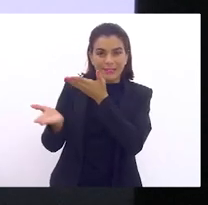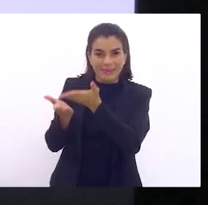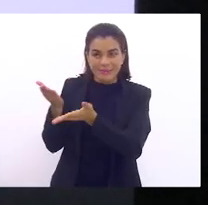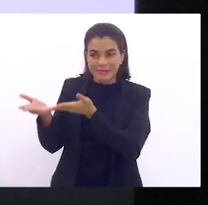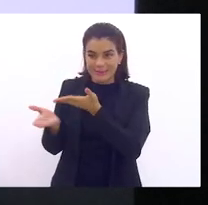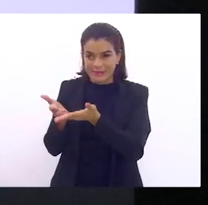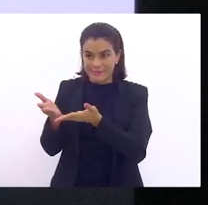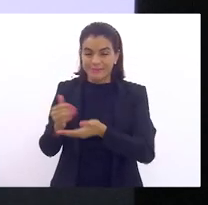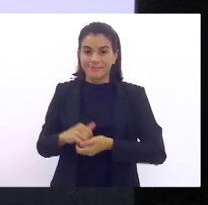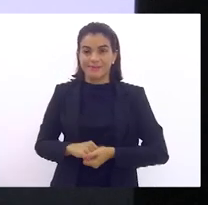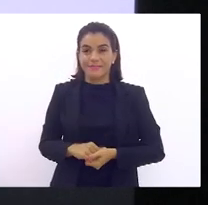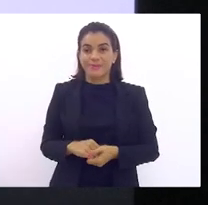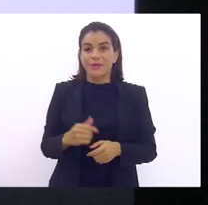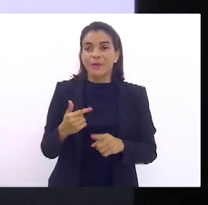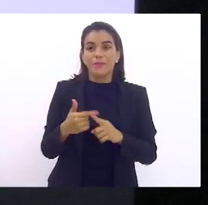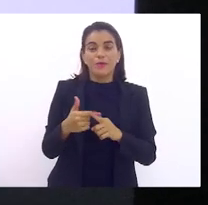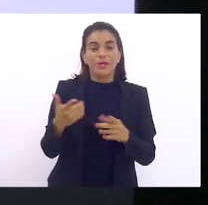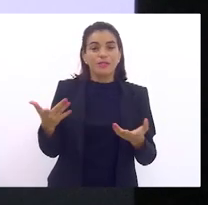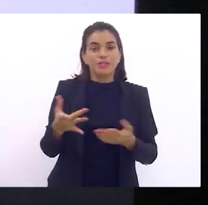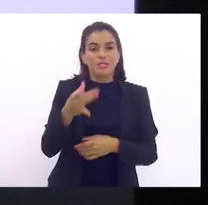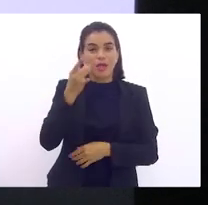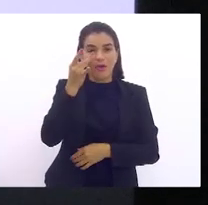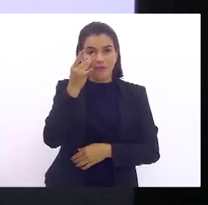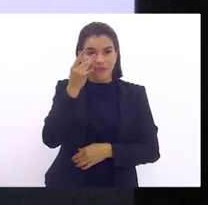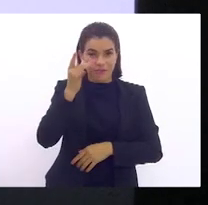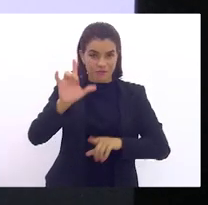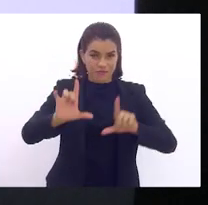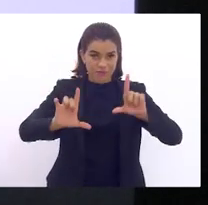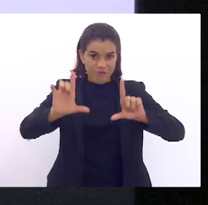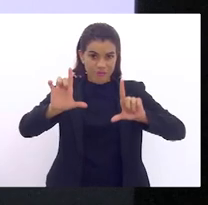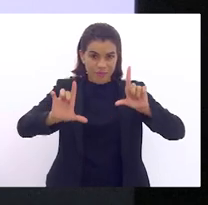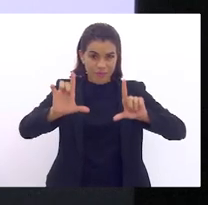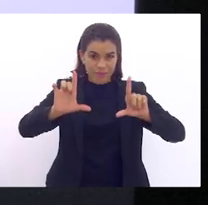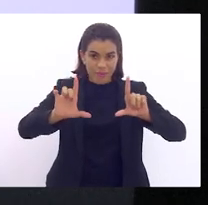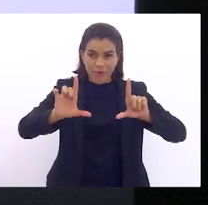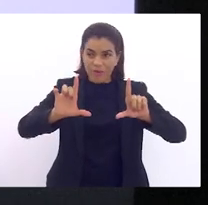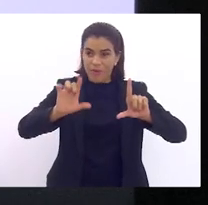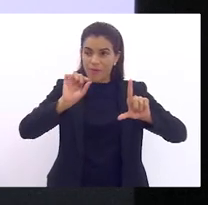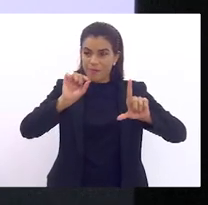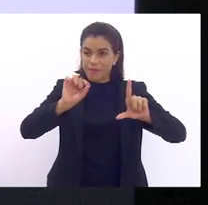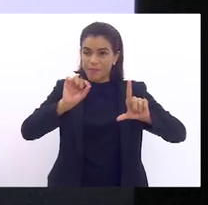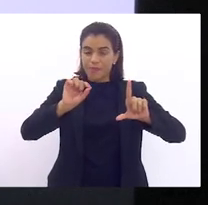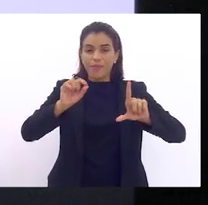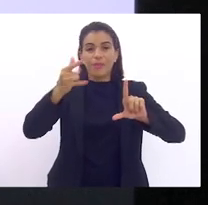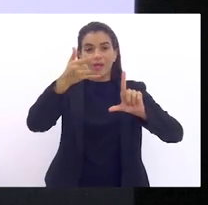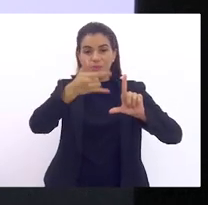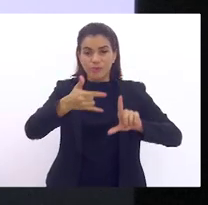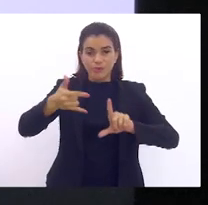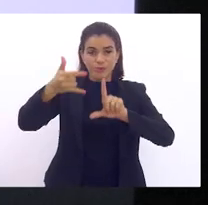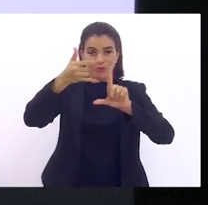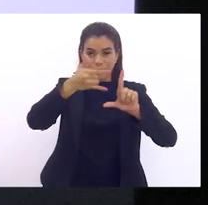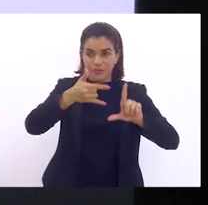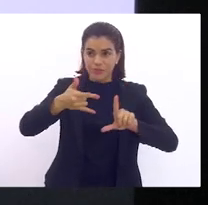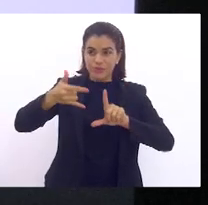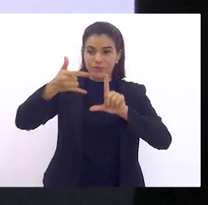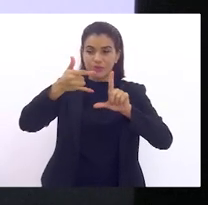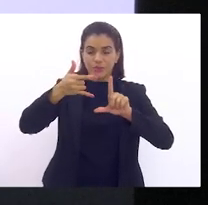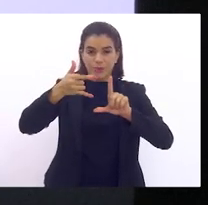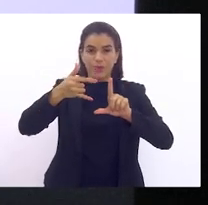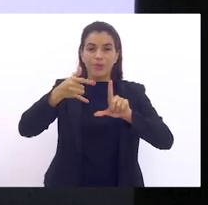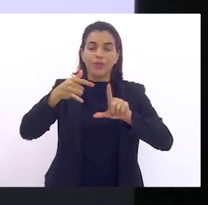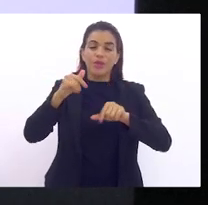para anunciar aqui porque a gente tá ao vivo online né isso na plataforma da Assembleia Legislativa o número